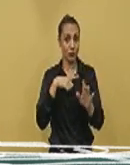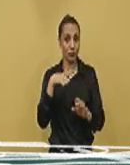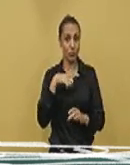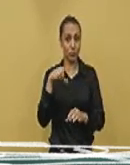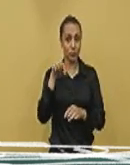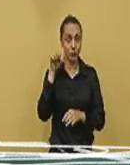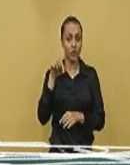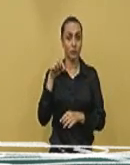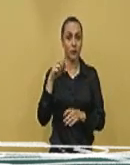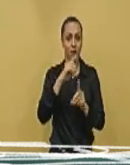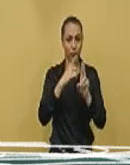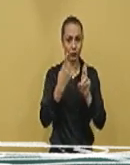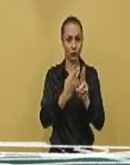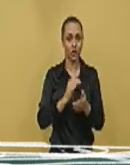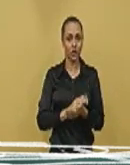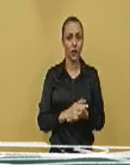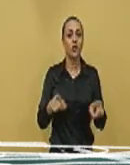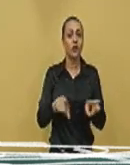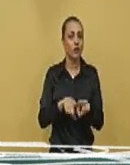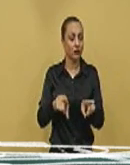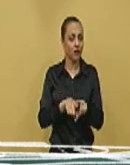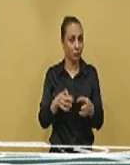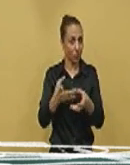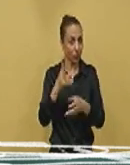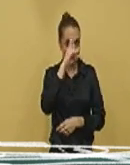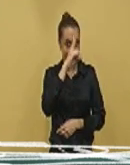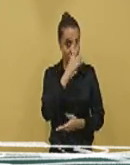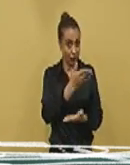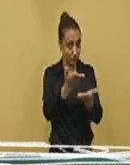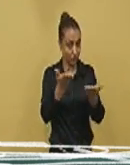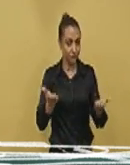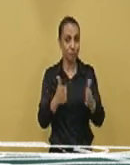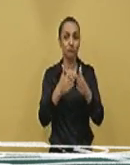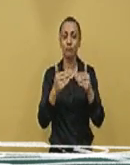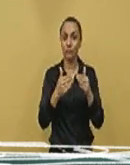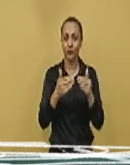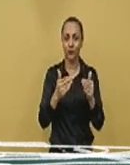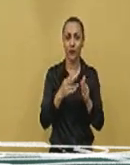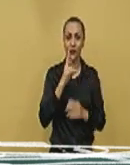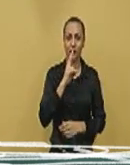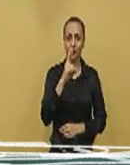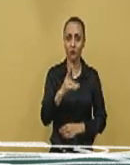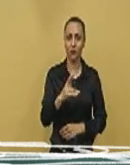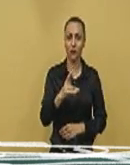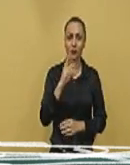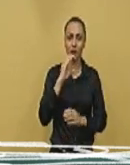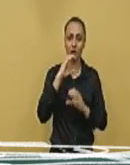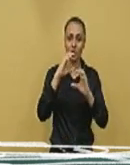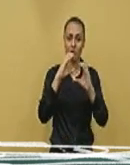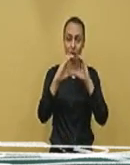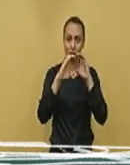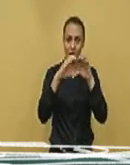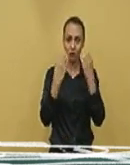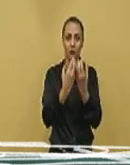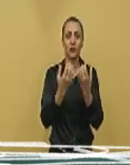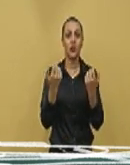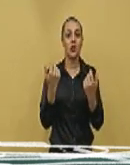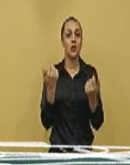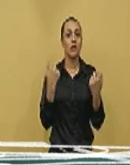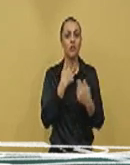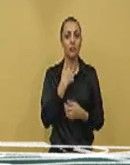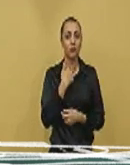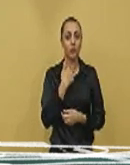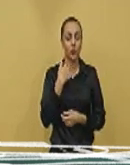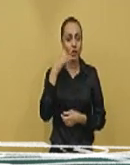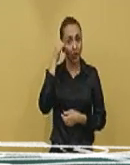UFGD. Também gostaria de lembrar aos candidatos e pedir que, nas respostas à comunidade, evite-se citar nomes.